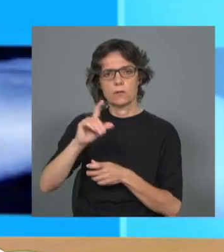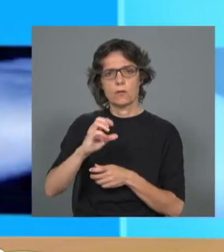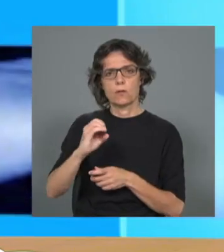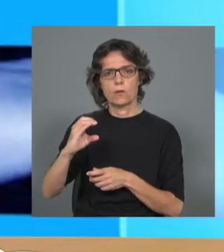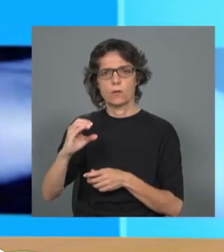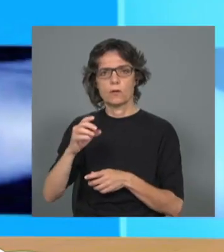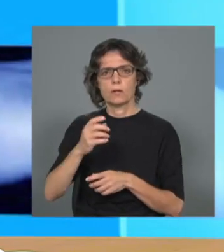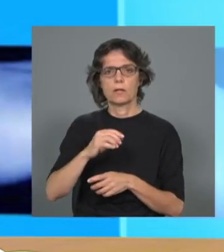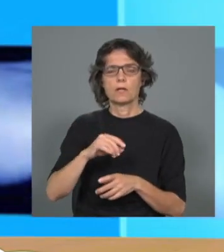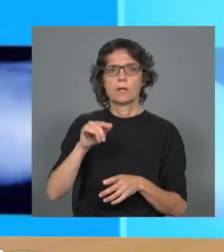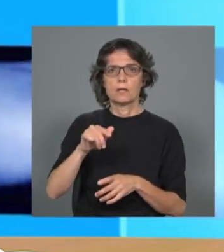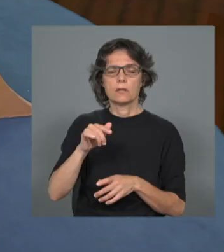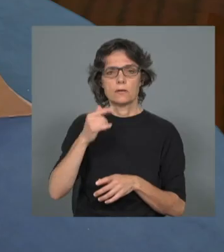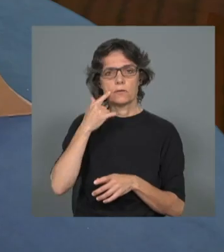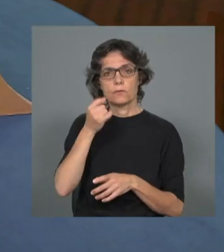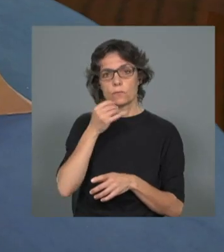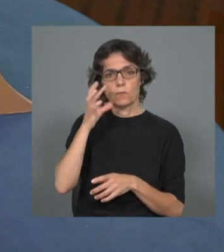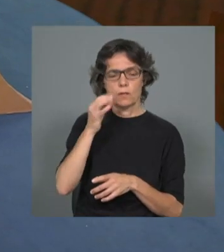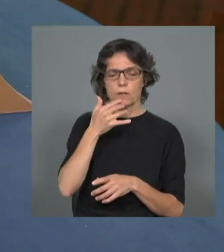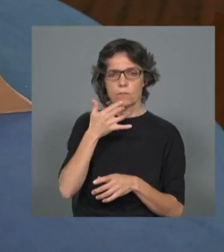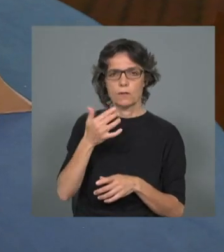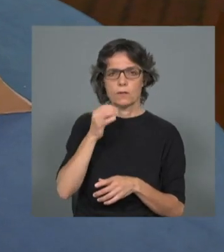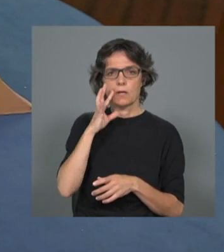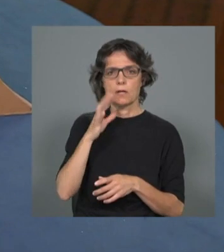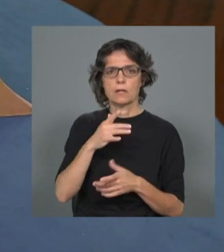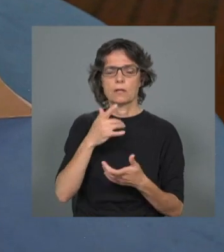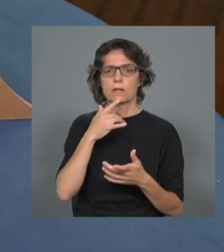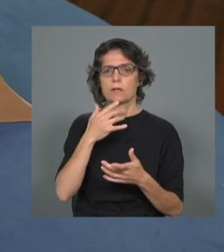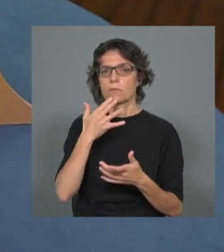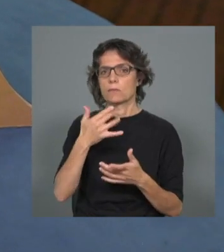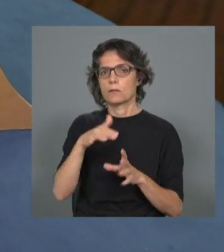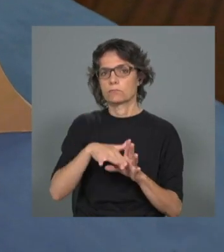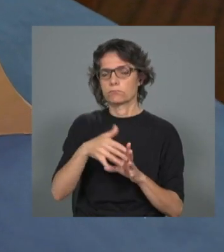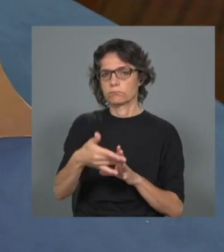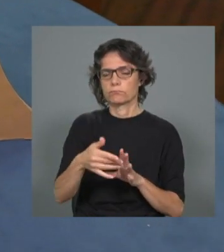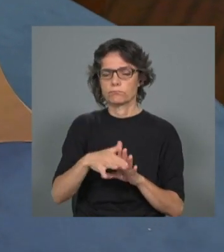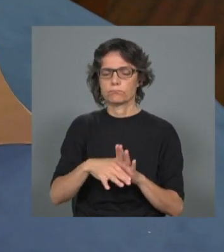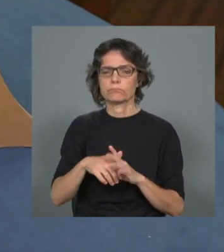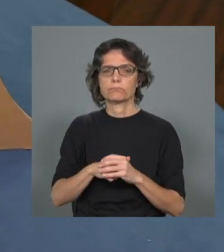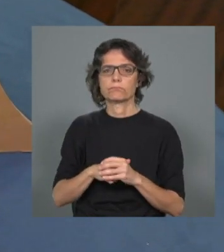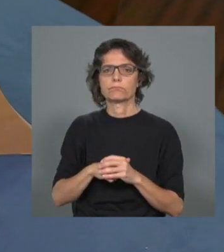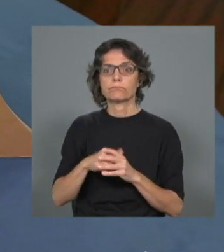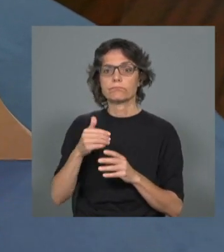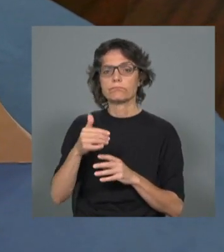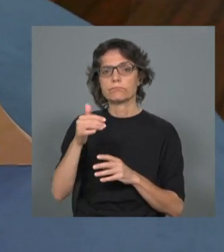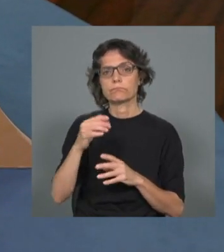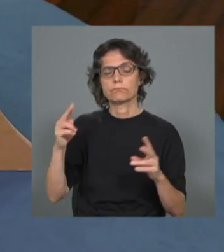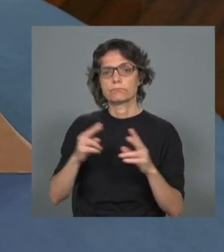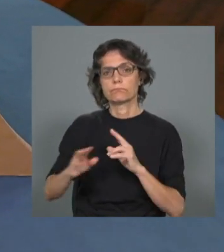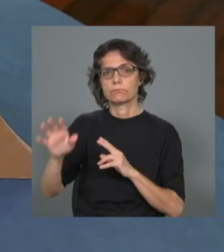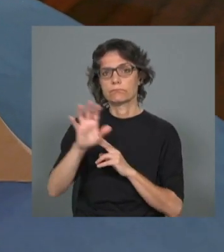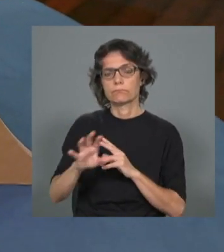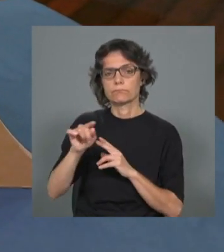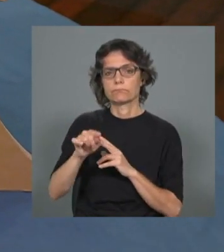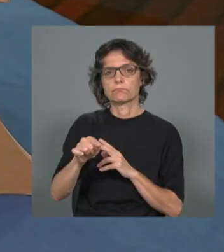Boa tarde. Obrigado por estar connosco. De facto, há alguns dias deste Congresso Nacional, e com que propósito foi lançado